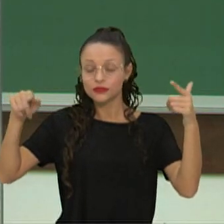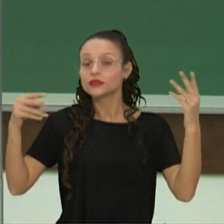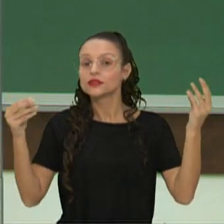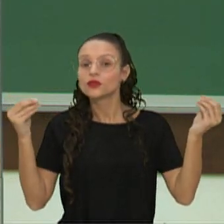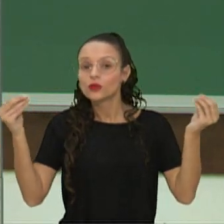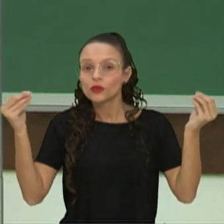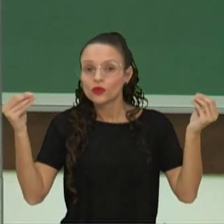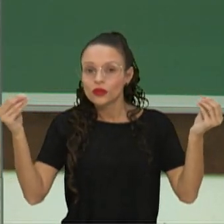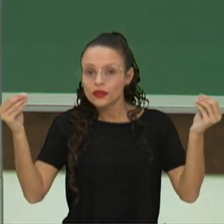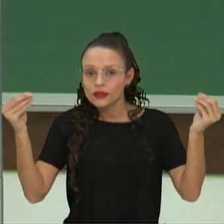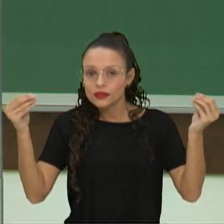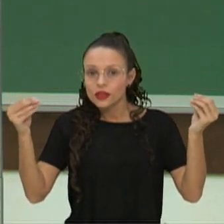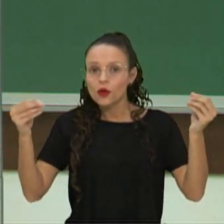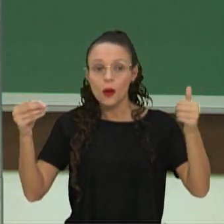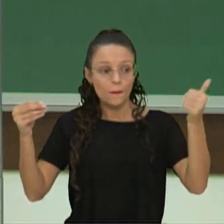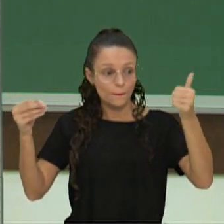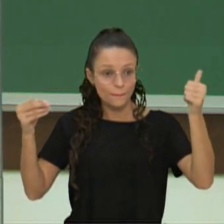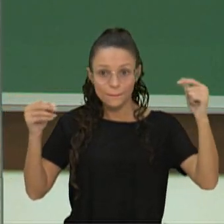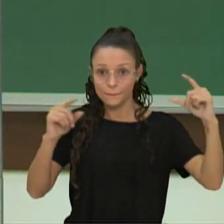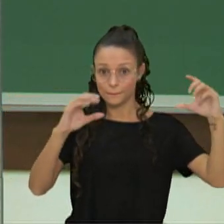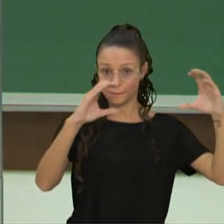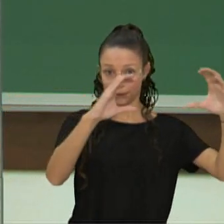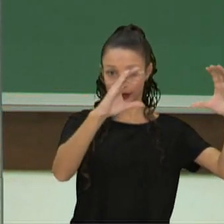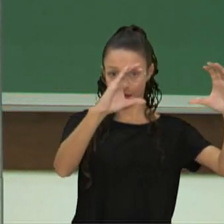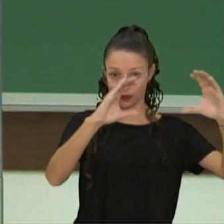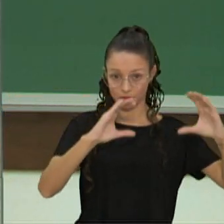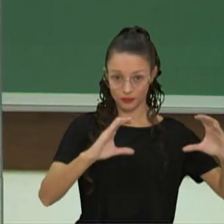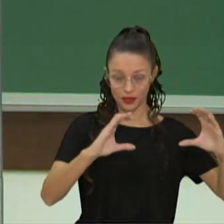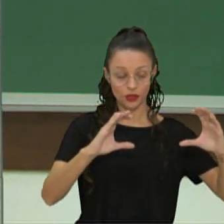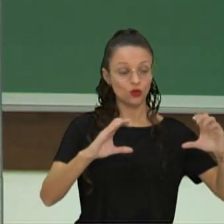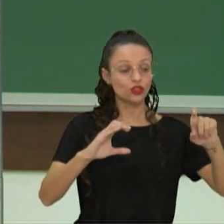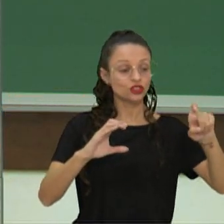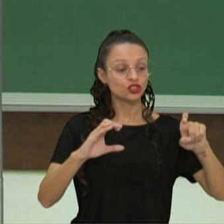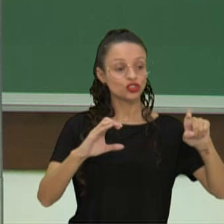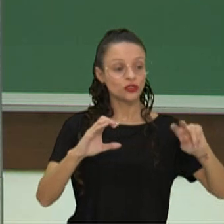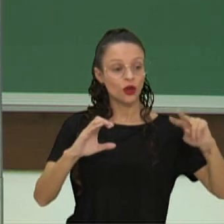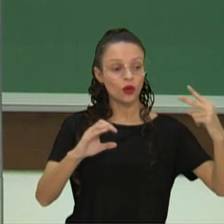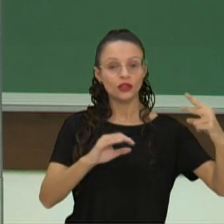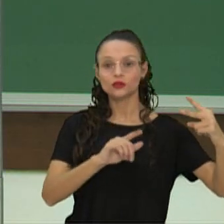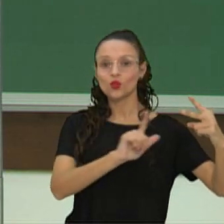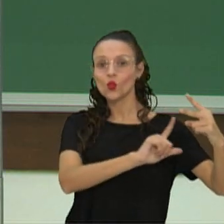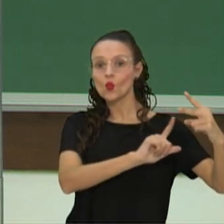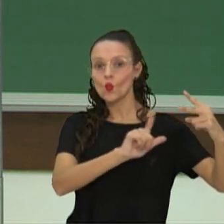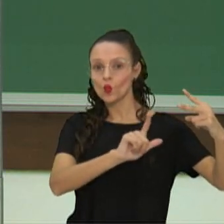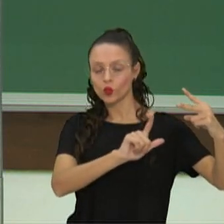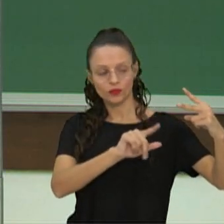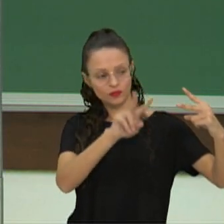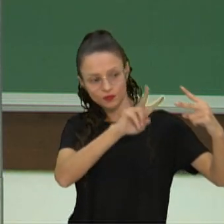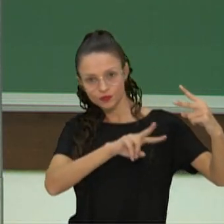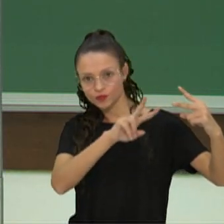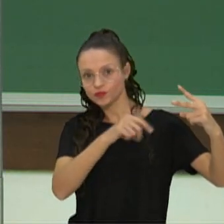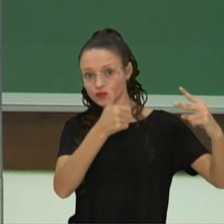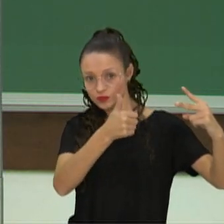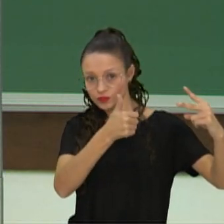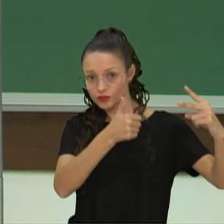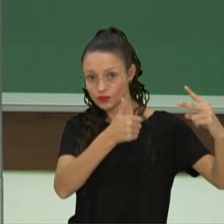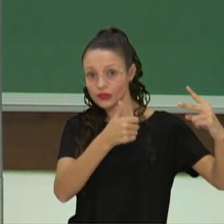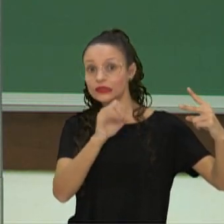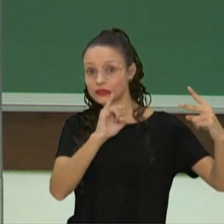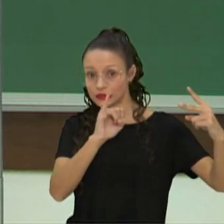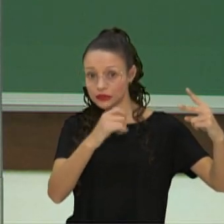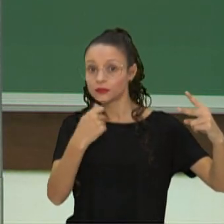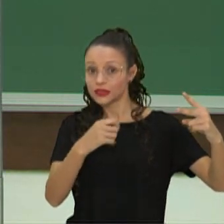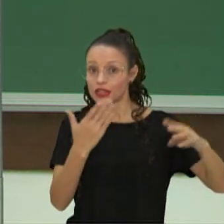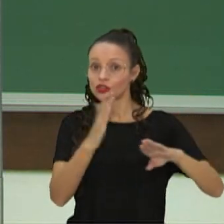Então, quando você for escrever o primeiro polinômio, deixa aquele espaço do x ao quadrado em branco, para você visualizar certinho. Se você precisar de mais